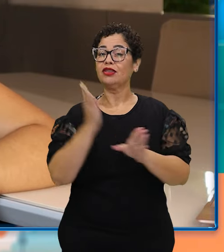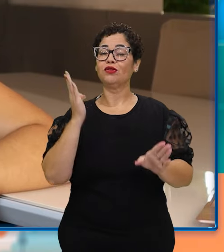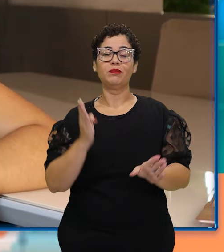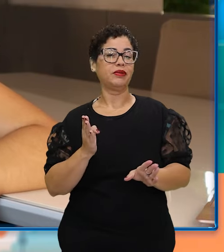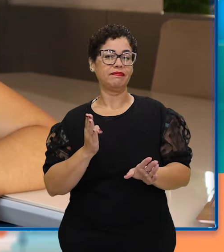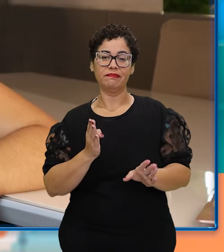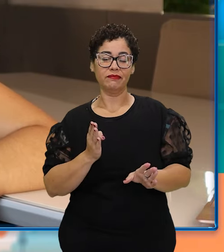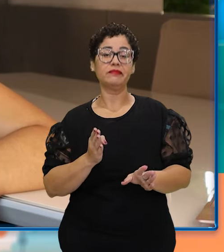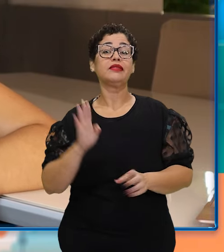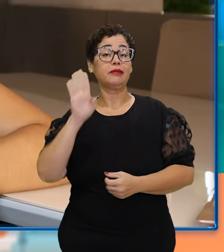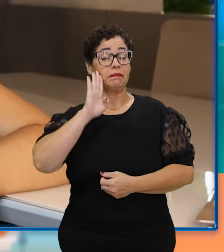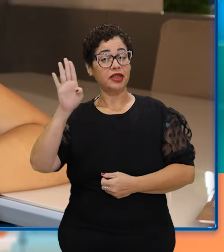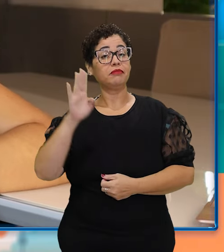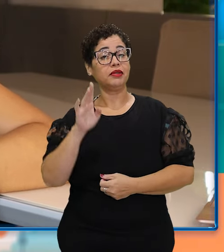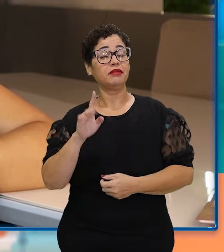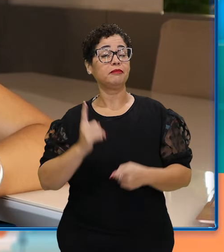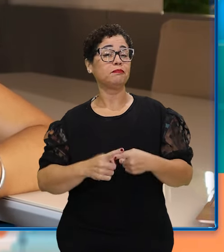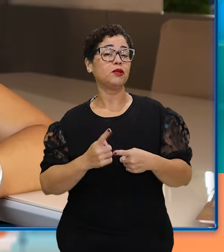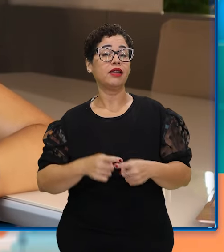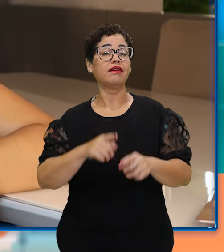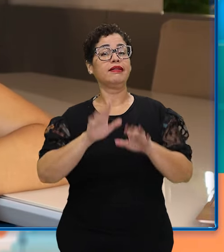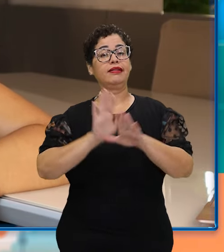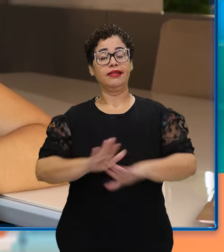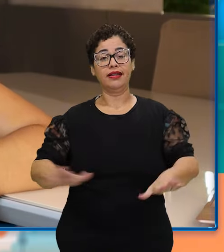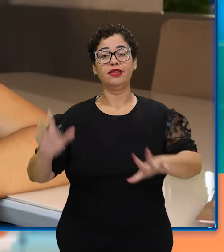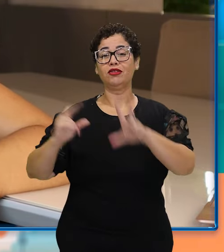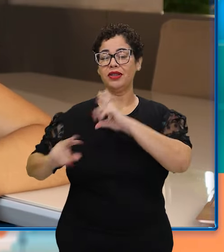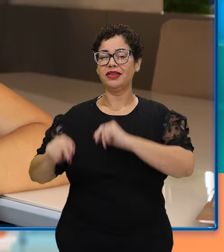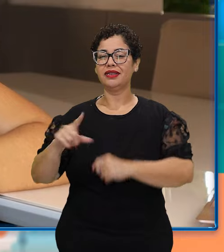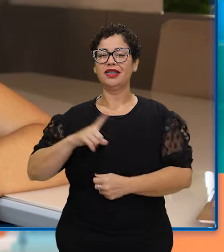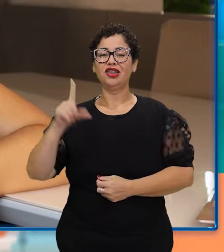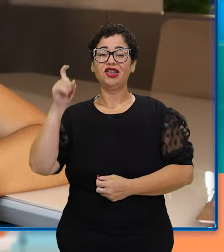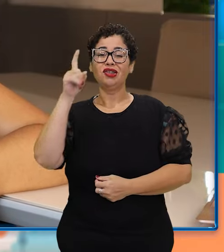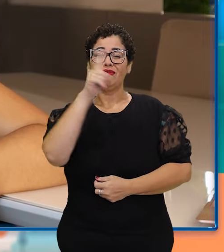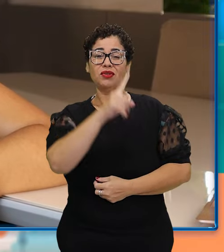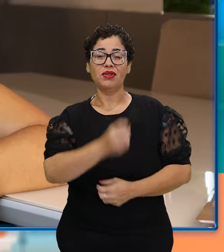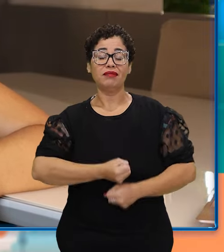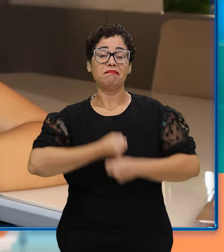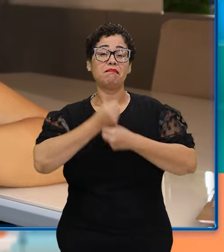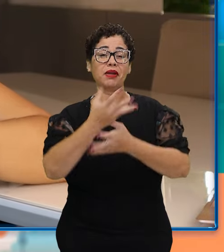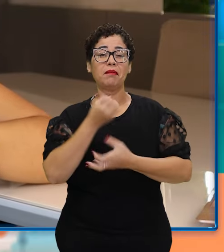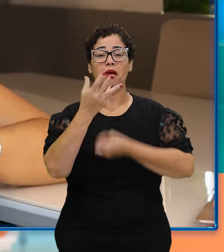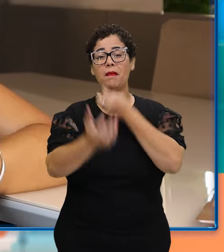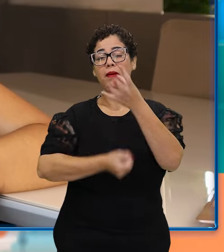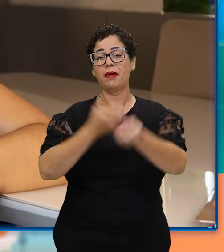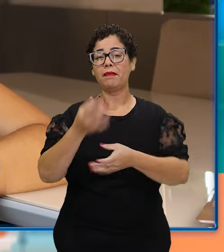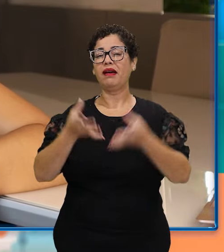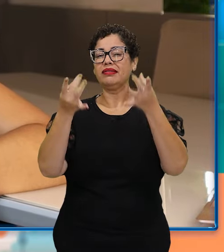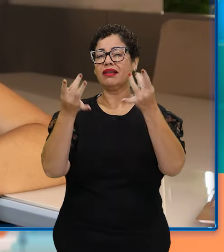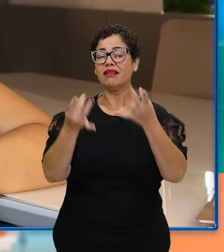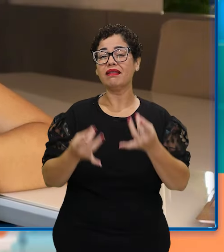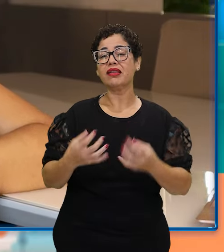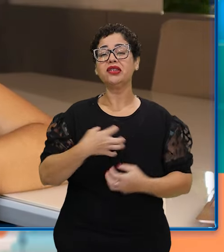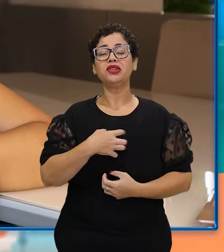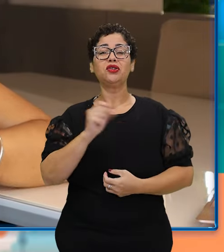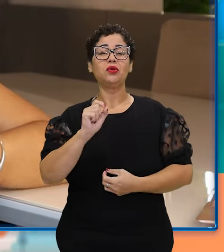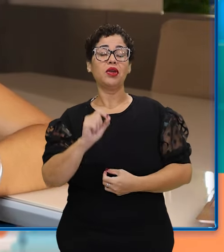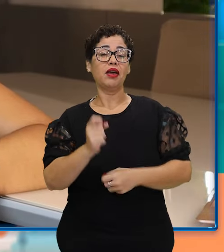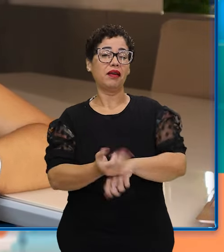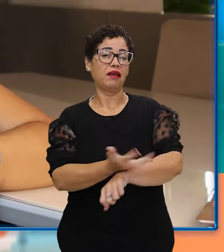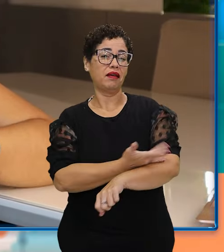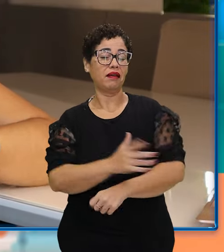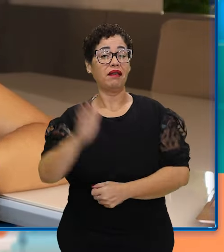diagnosticada, principalmente porque as crianças e os adolescentes eles têm dificuldades muitas vezes de expressar e descrever as emoções, o que eles